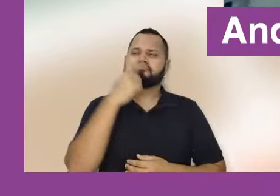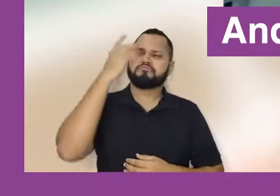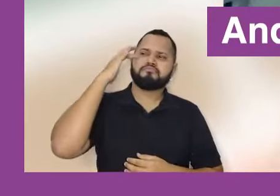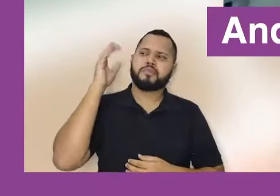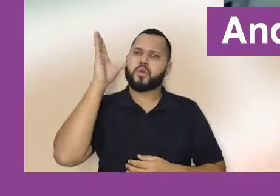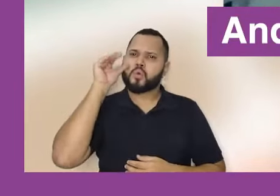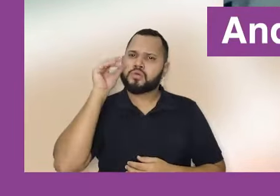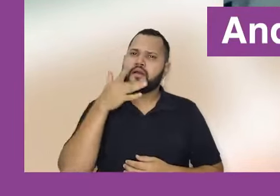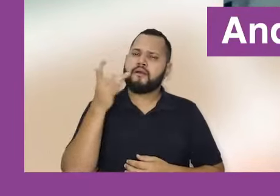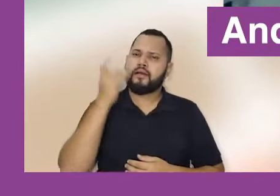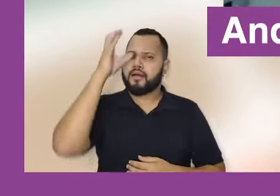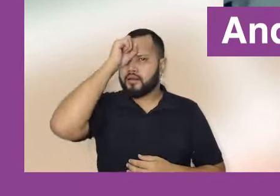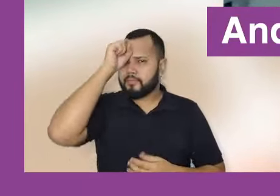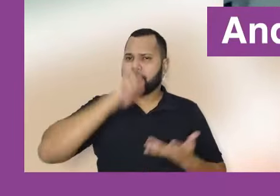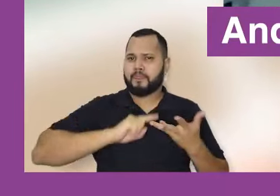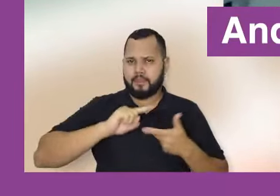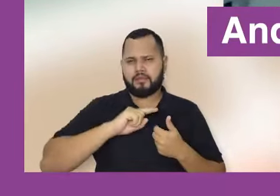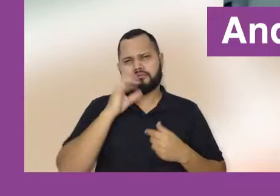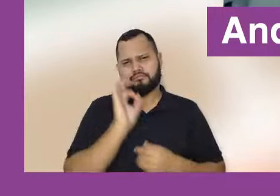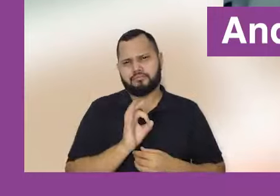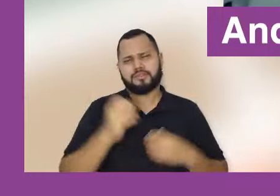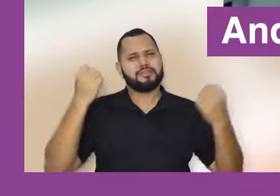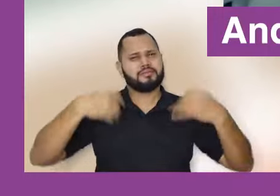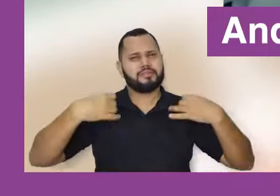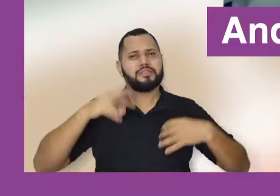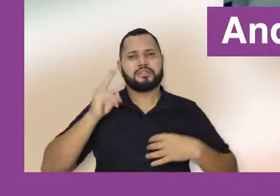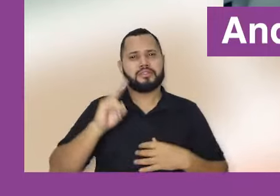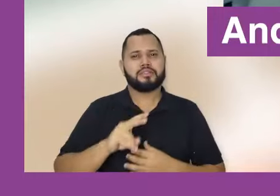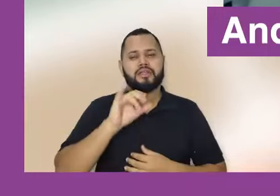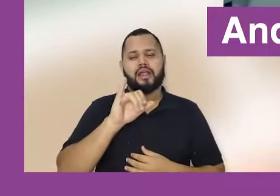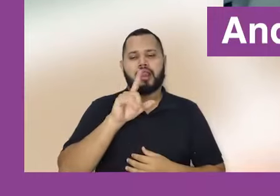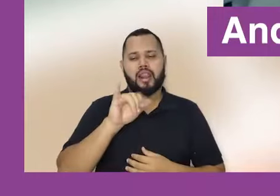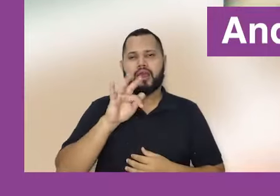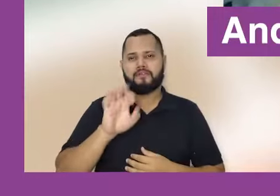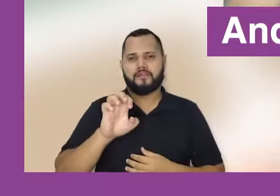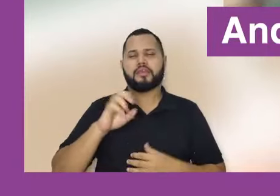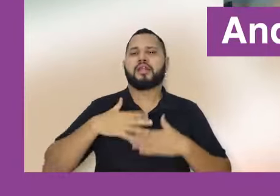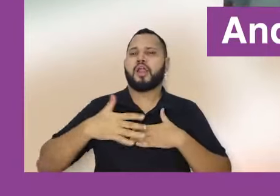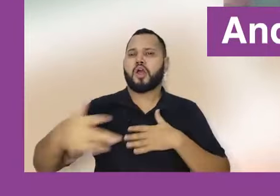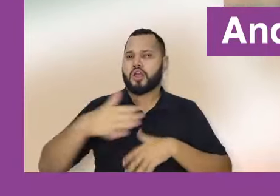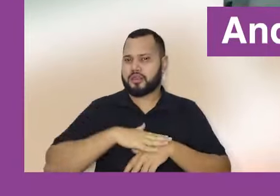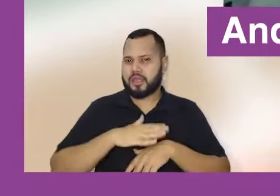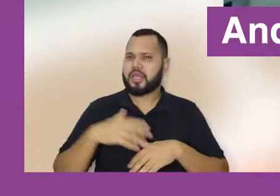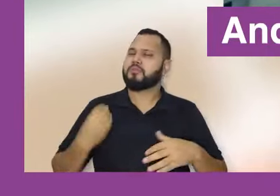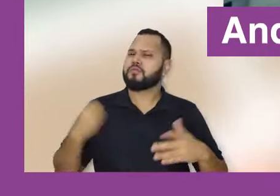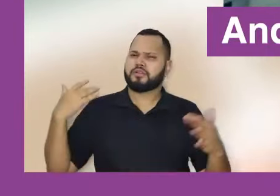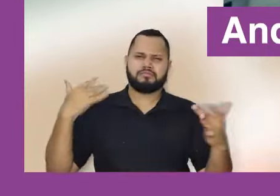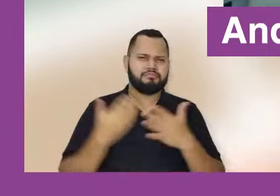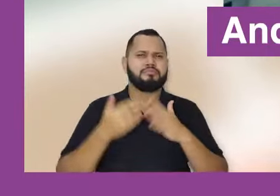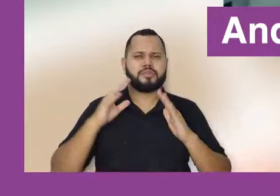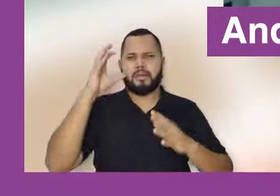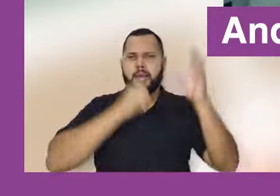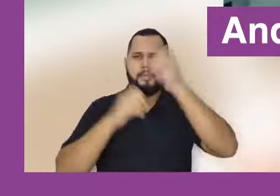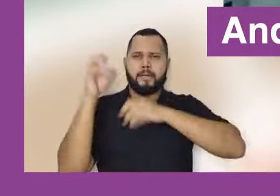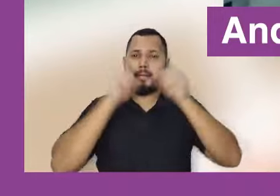né para aprendizado contínuo a gente fala né de Life long learning aprendizado durante toda a vida né